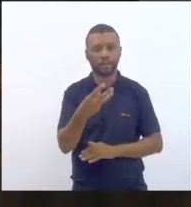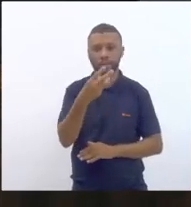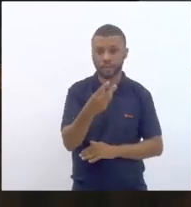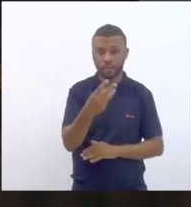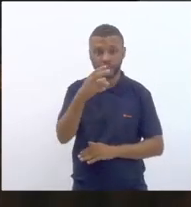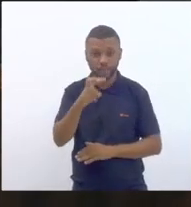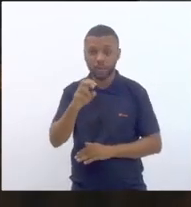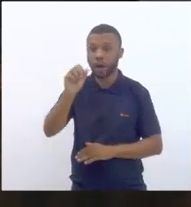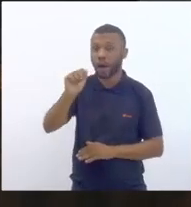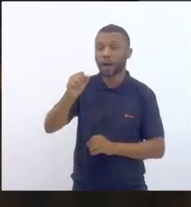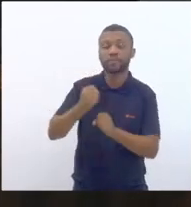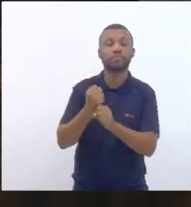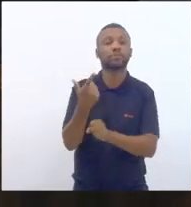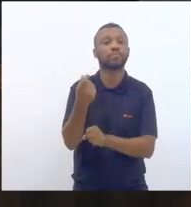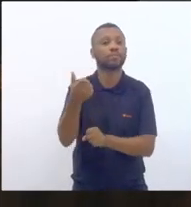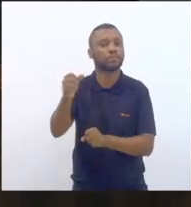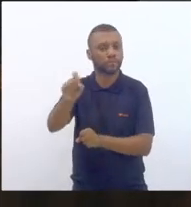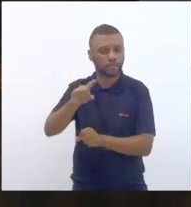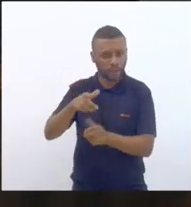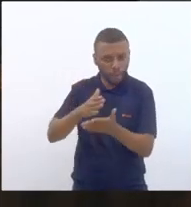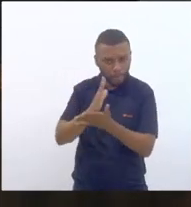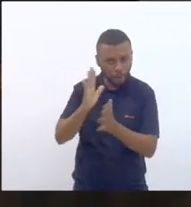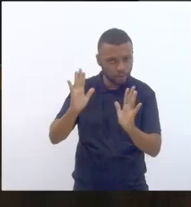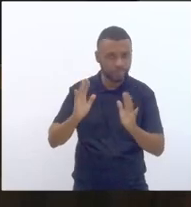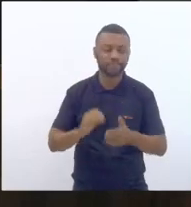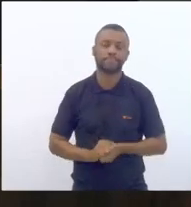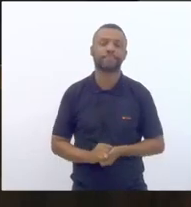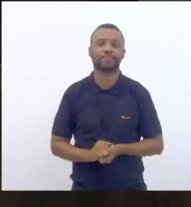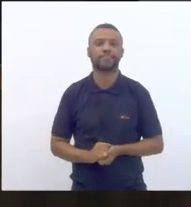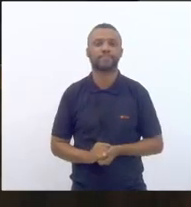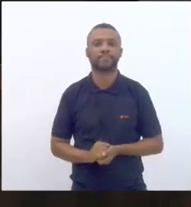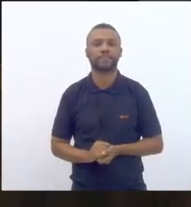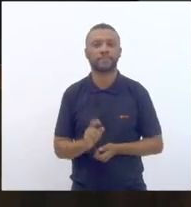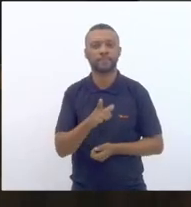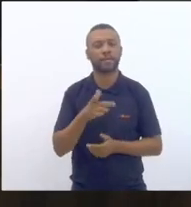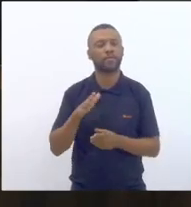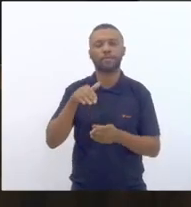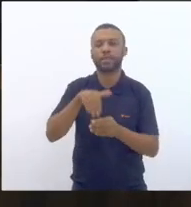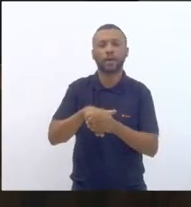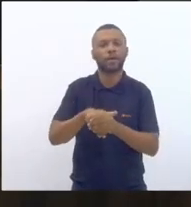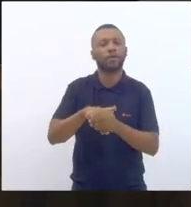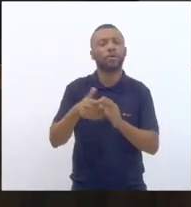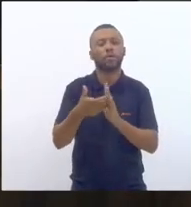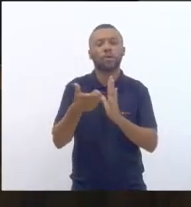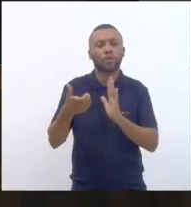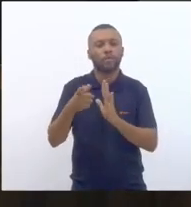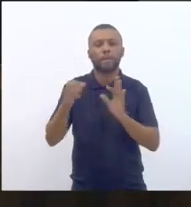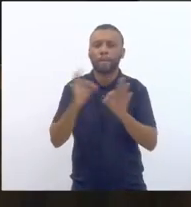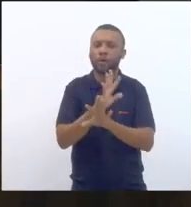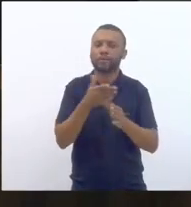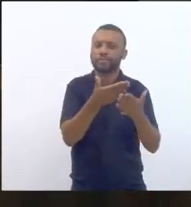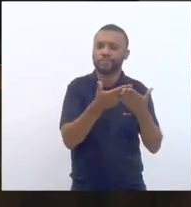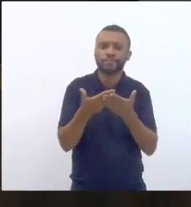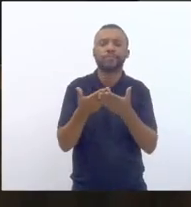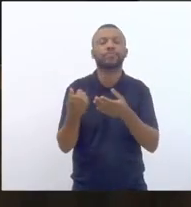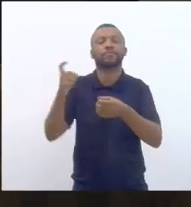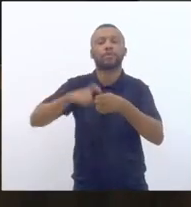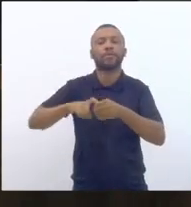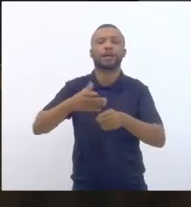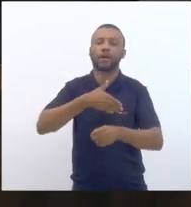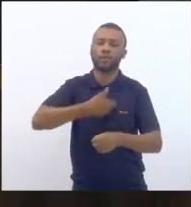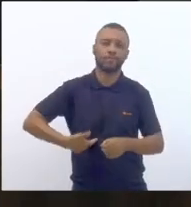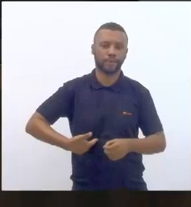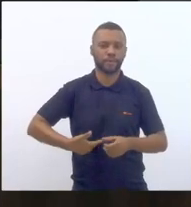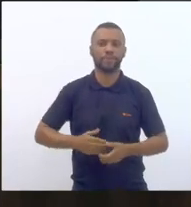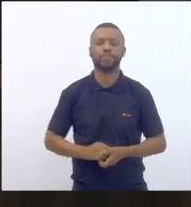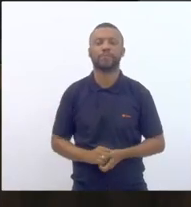43.35A de 18. Senhores que aprovam, permaneçam como estão, aprovado. Em votação, a matéria destacada. Senhores que aprovam, permaneçam como estão, aprovado. Retorno ao governo.